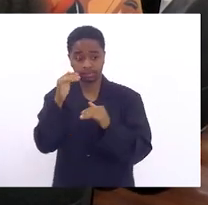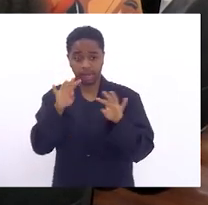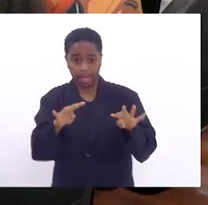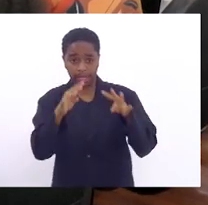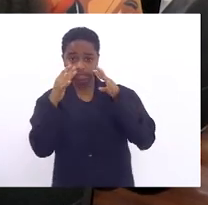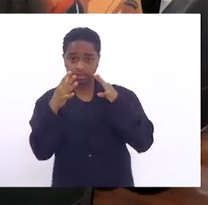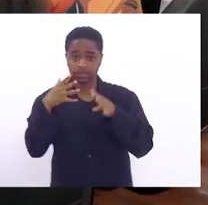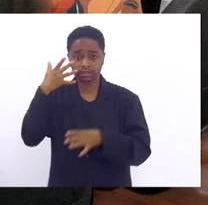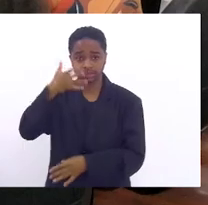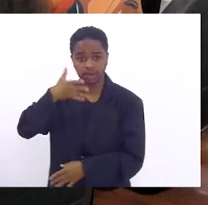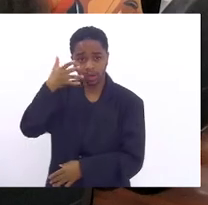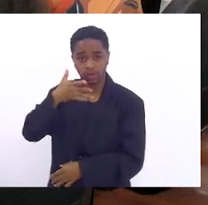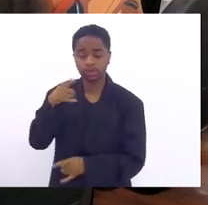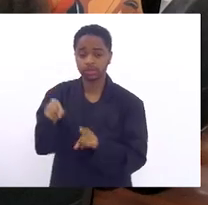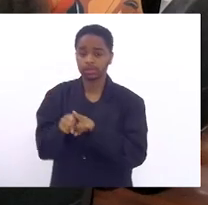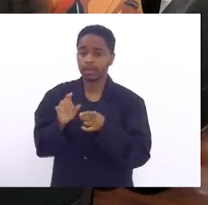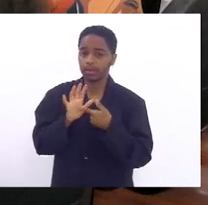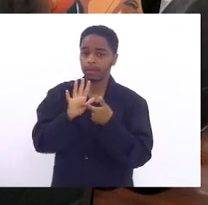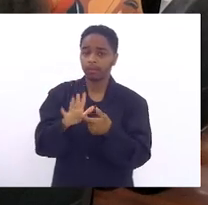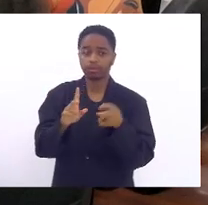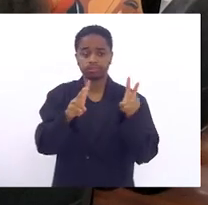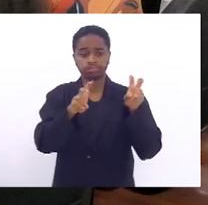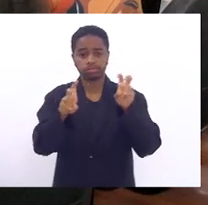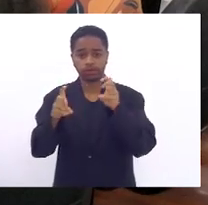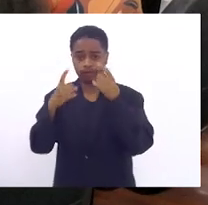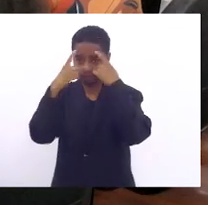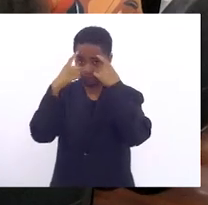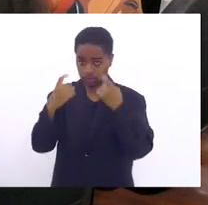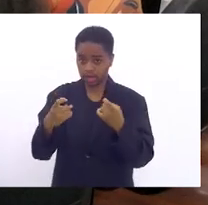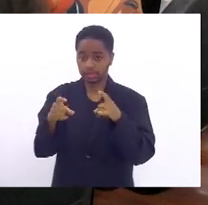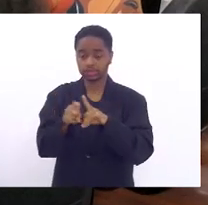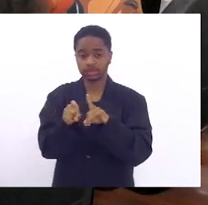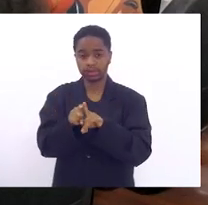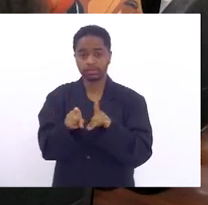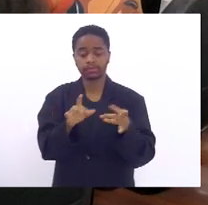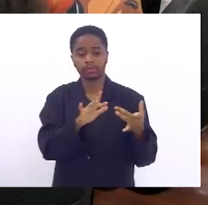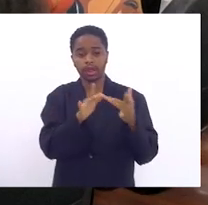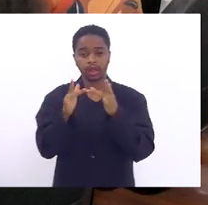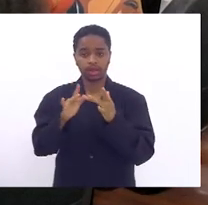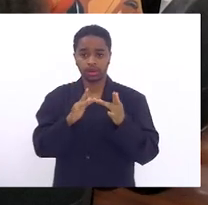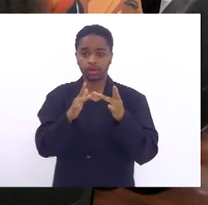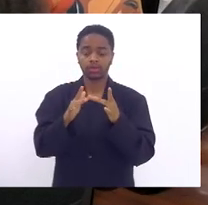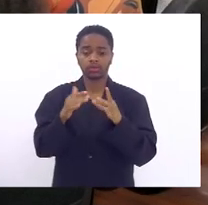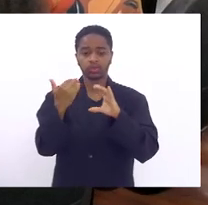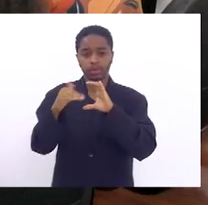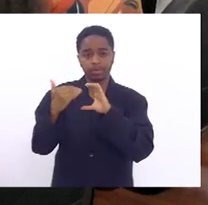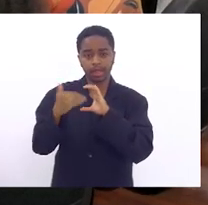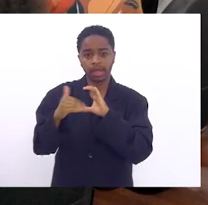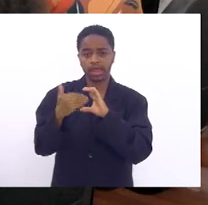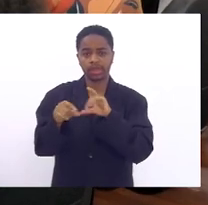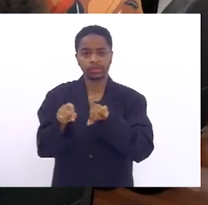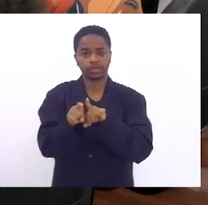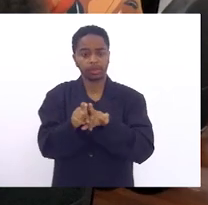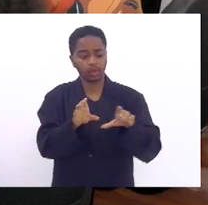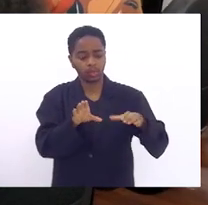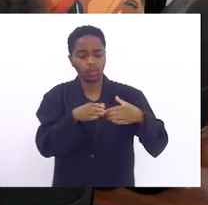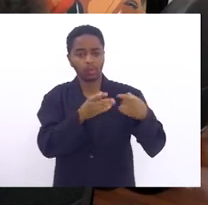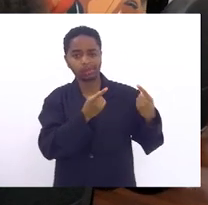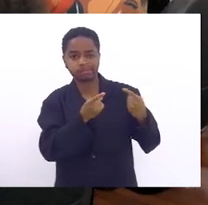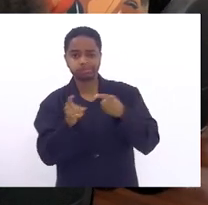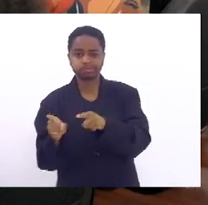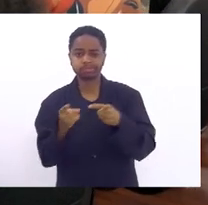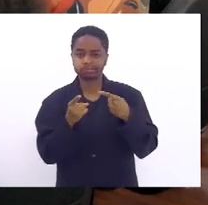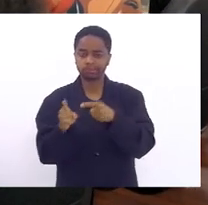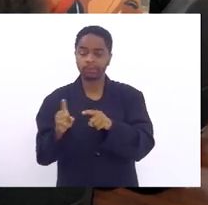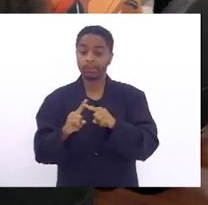as violências né E são articulados por por e-mails enfim grupos de ódios o